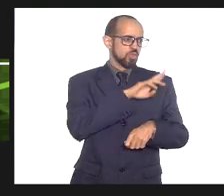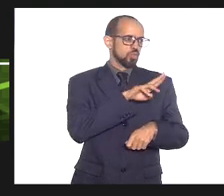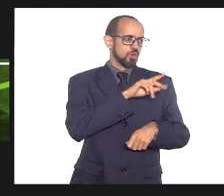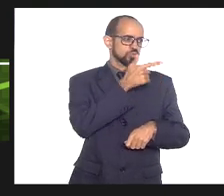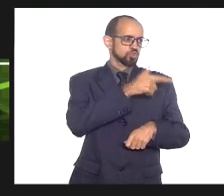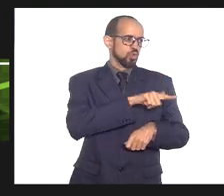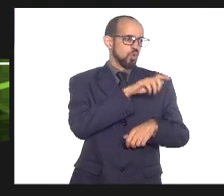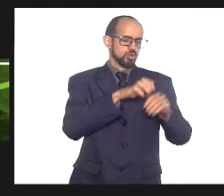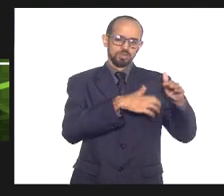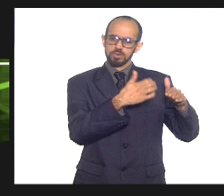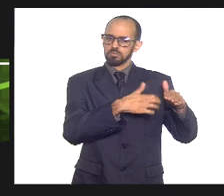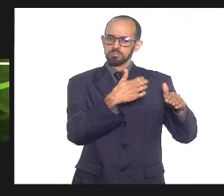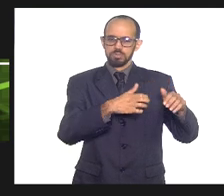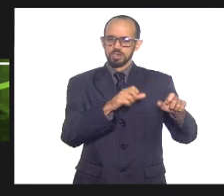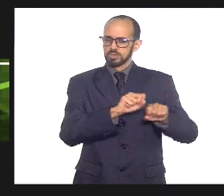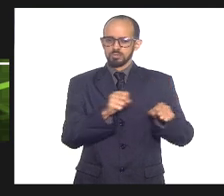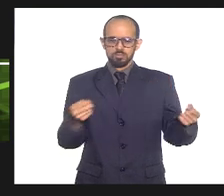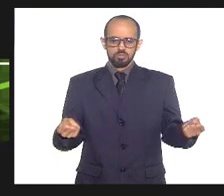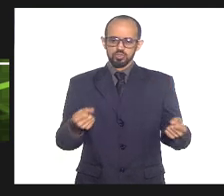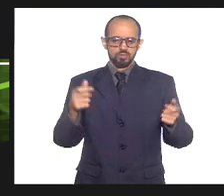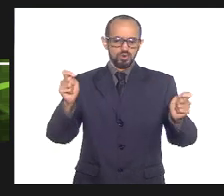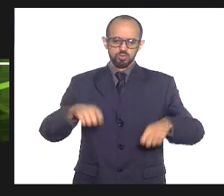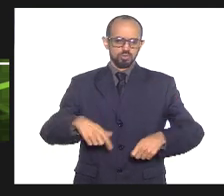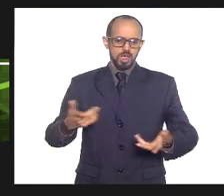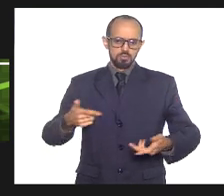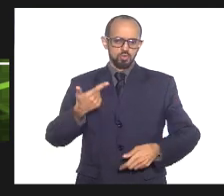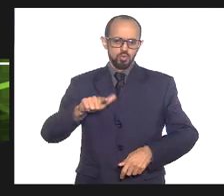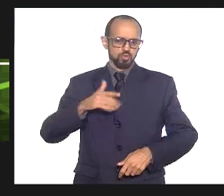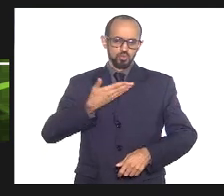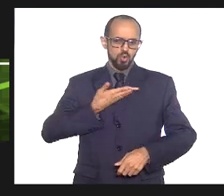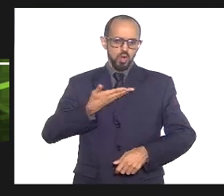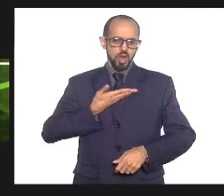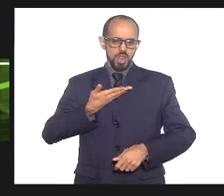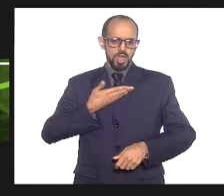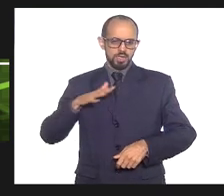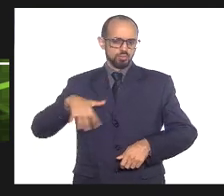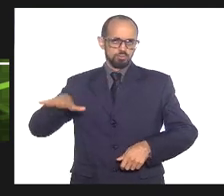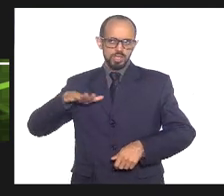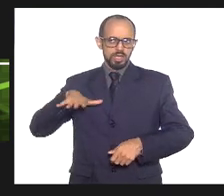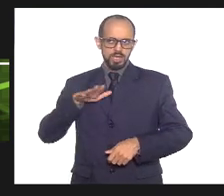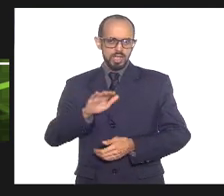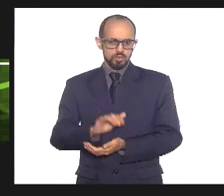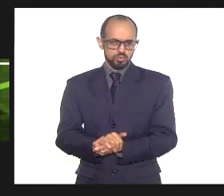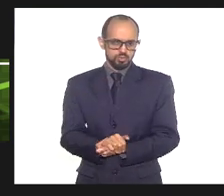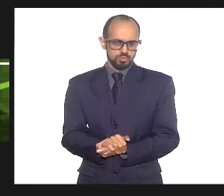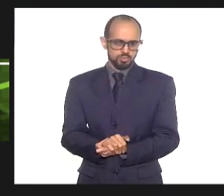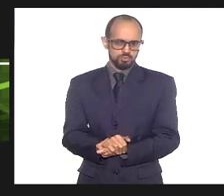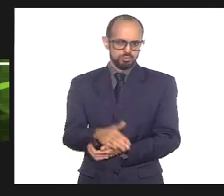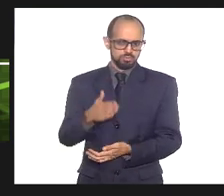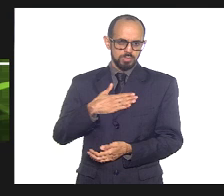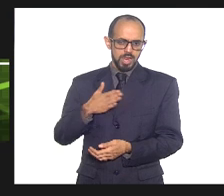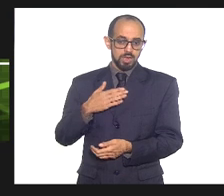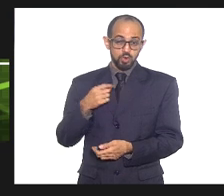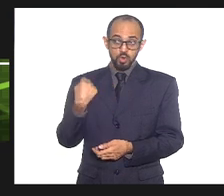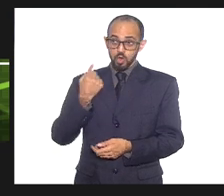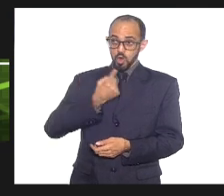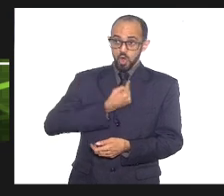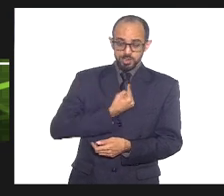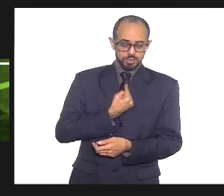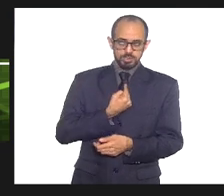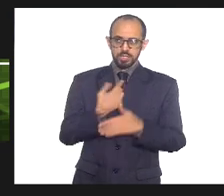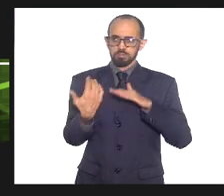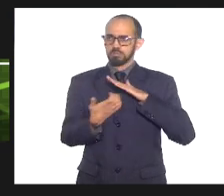nenhum outro colega do mercado. Não faz sentido algum para nós